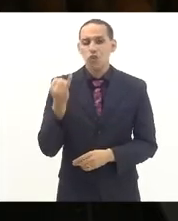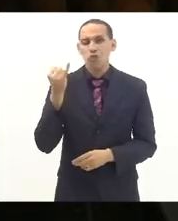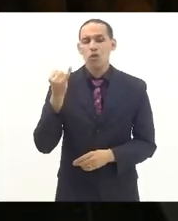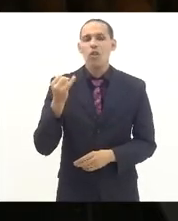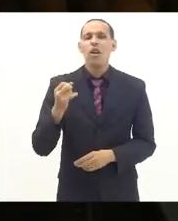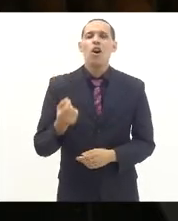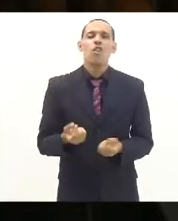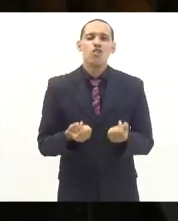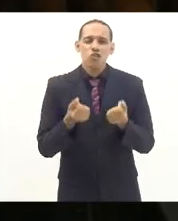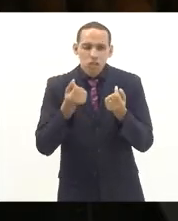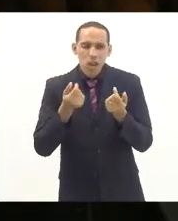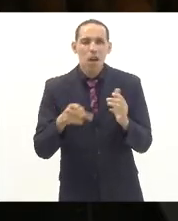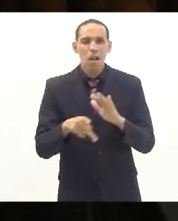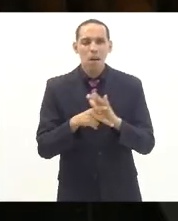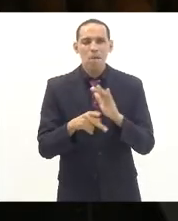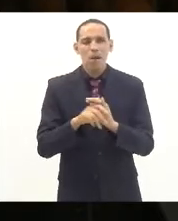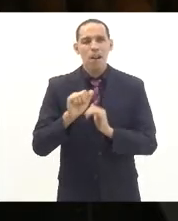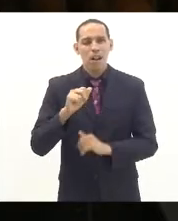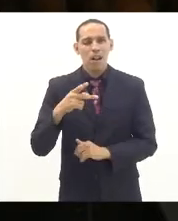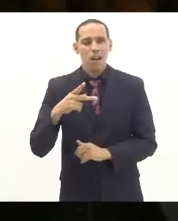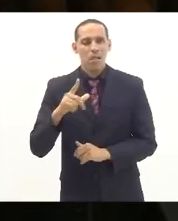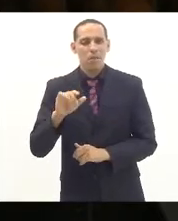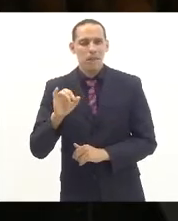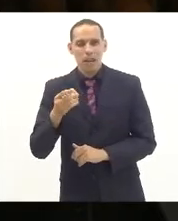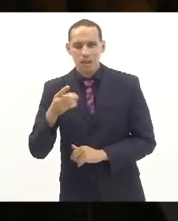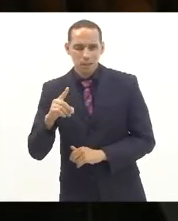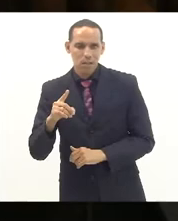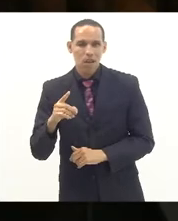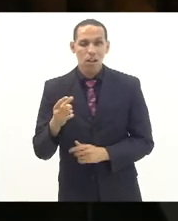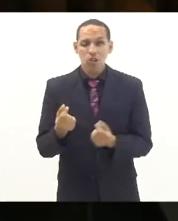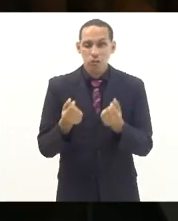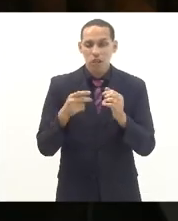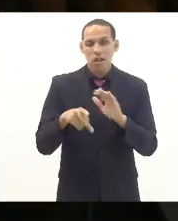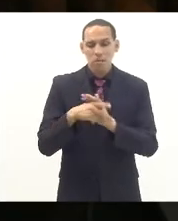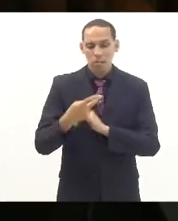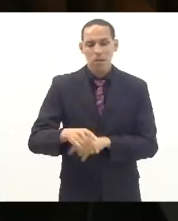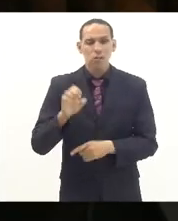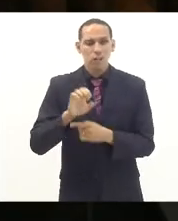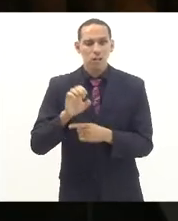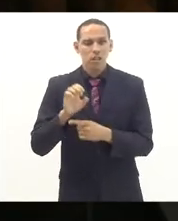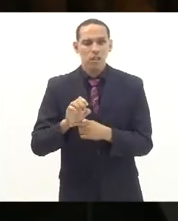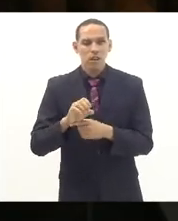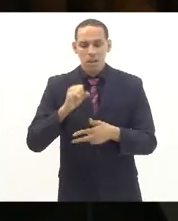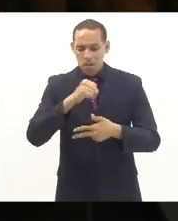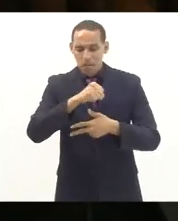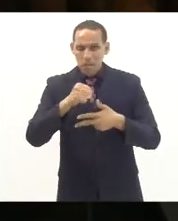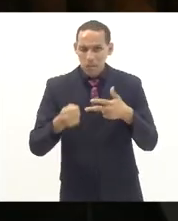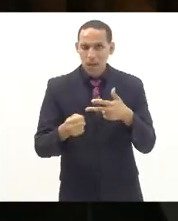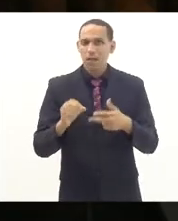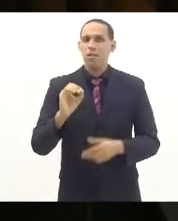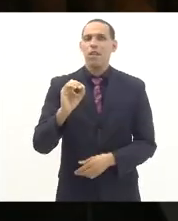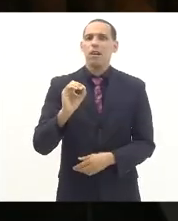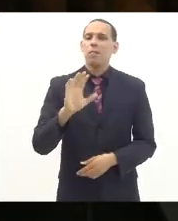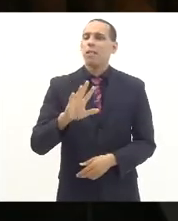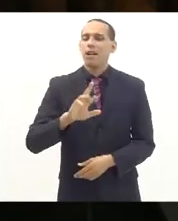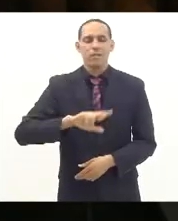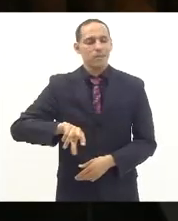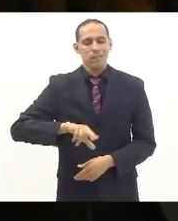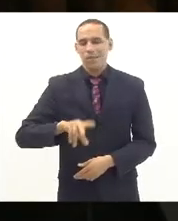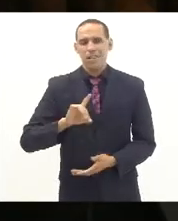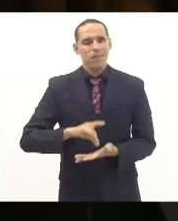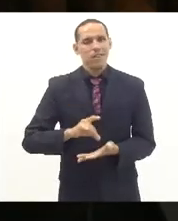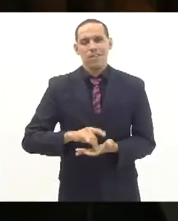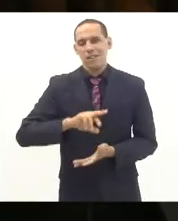todos os rendimentos da aplicação financeira das disponibilidades do Estado incluindo todos os poderes fosse certo que a gente sabe que não é